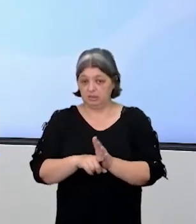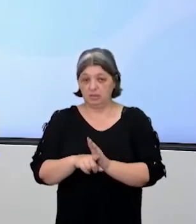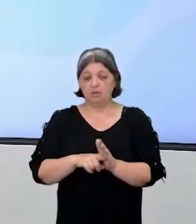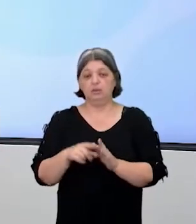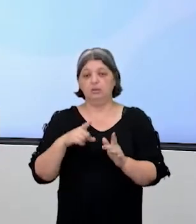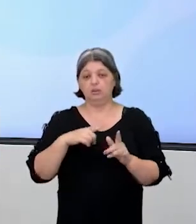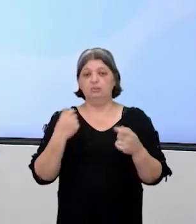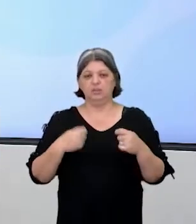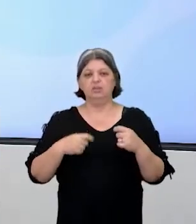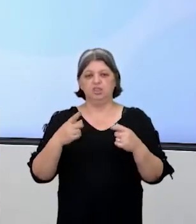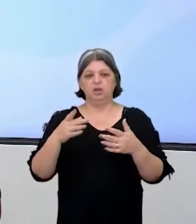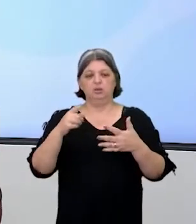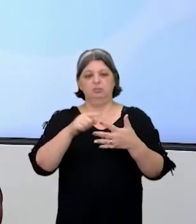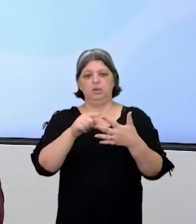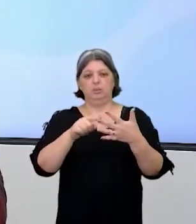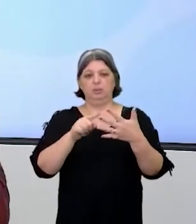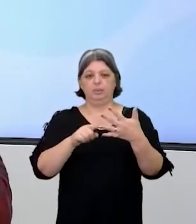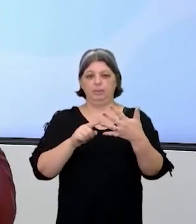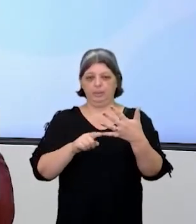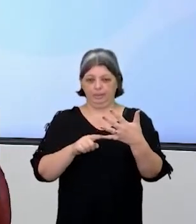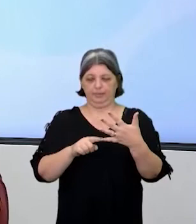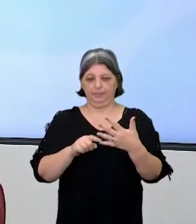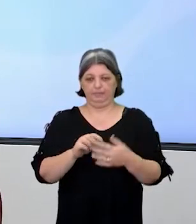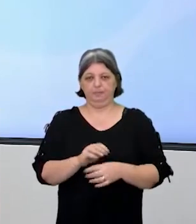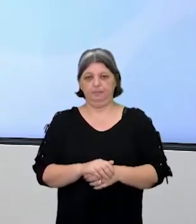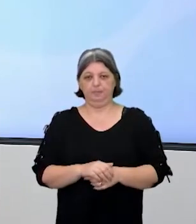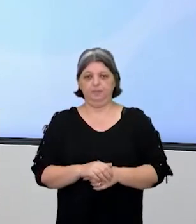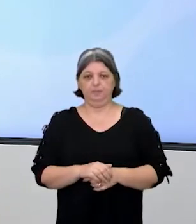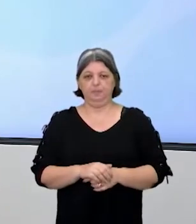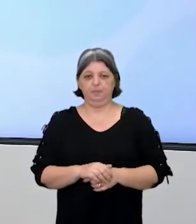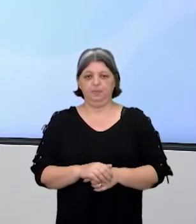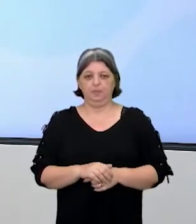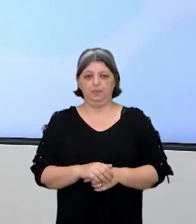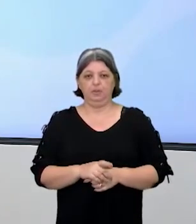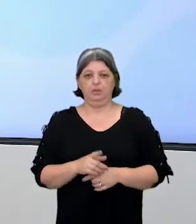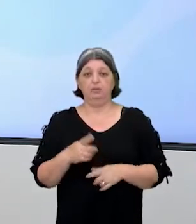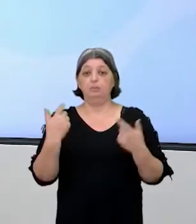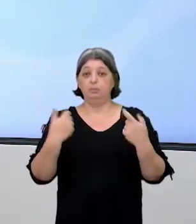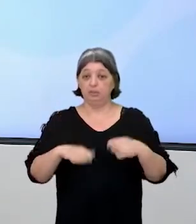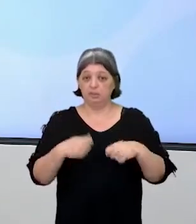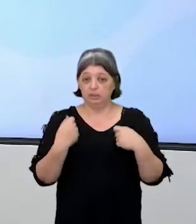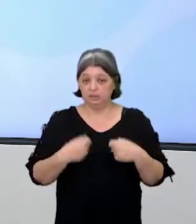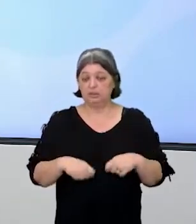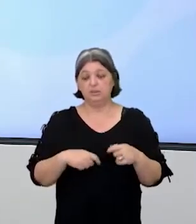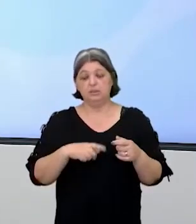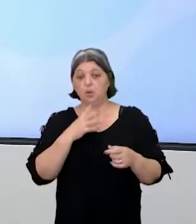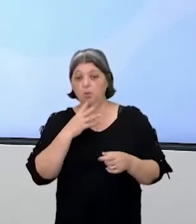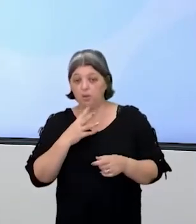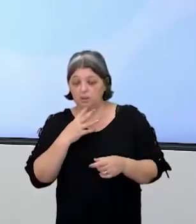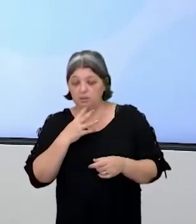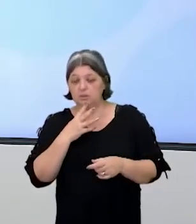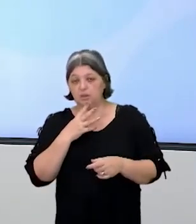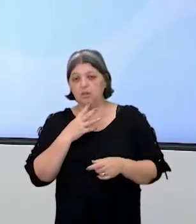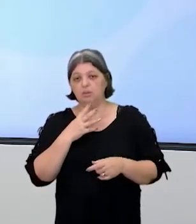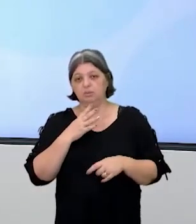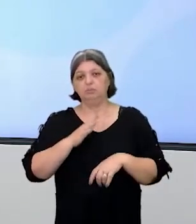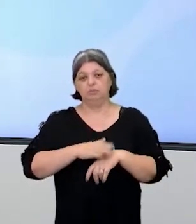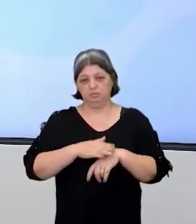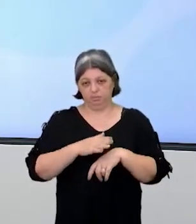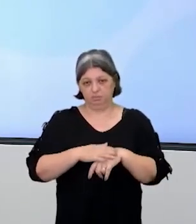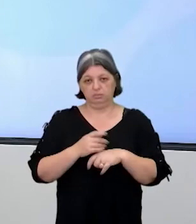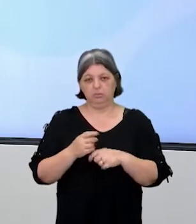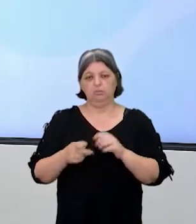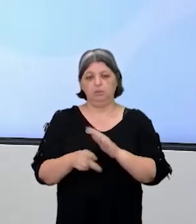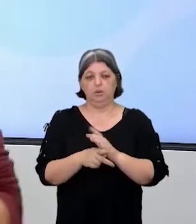aí descritos, que a gente deve se apropriar para poder conseguir entrar no jogo